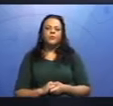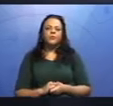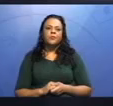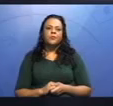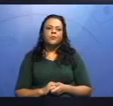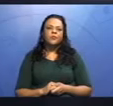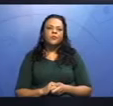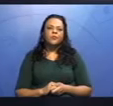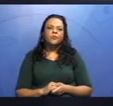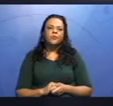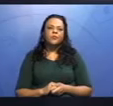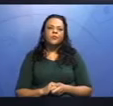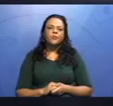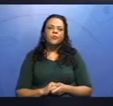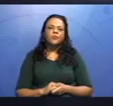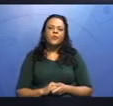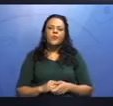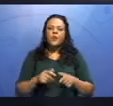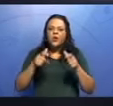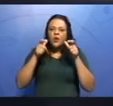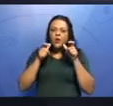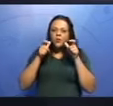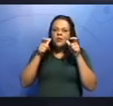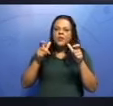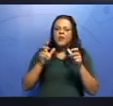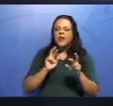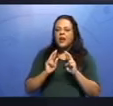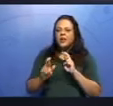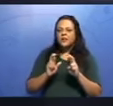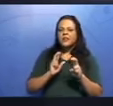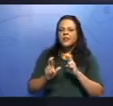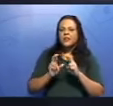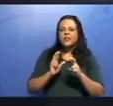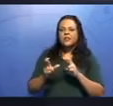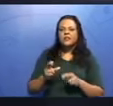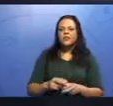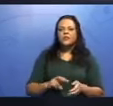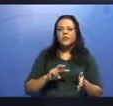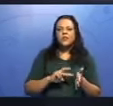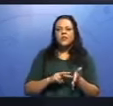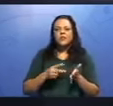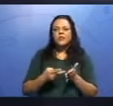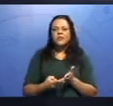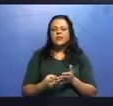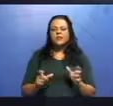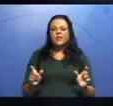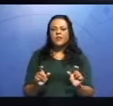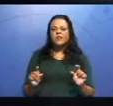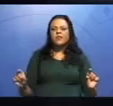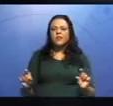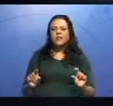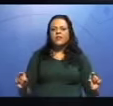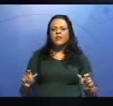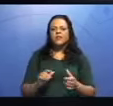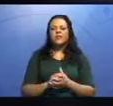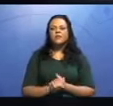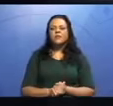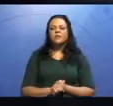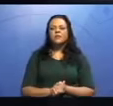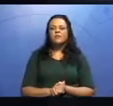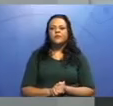jamais memorizar. Observe principalmente as relações de sentido que elas estabelecem em cada